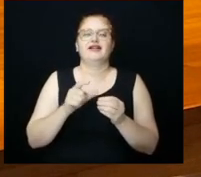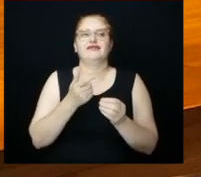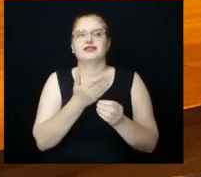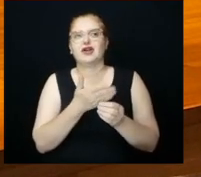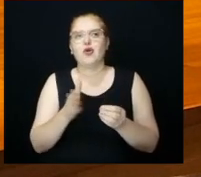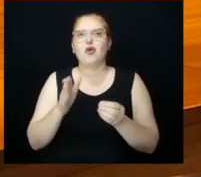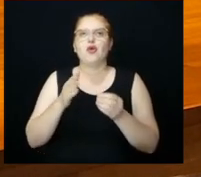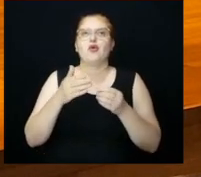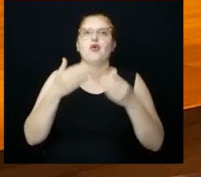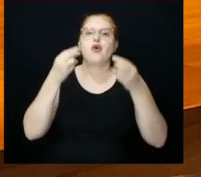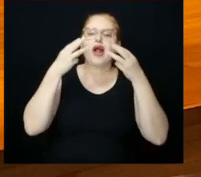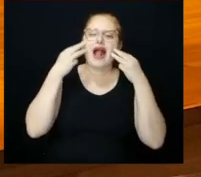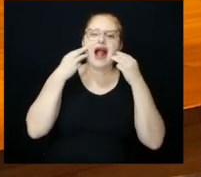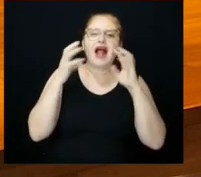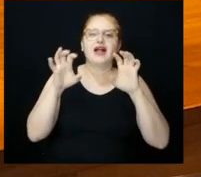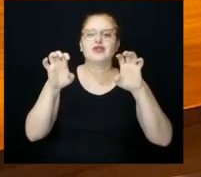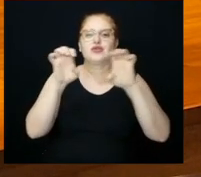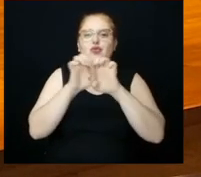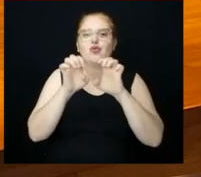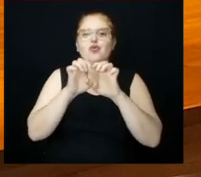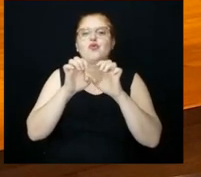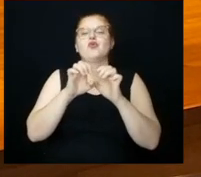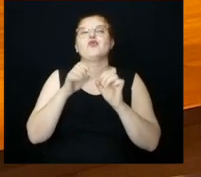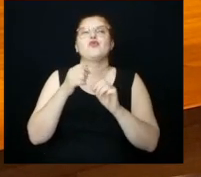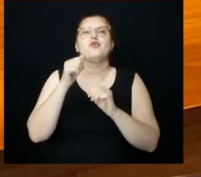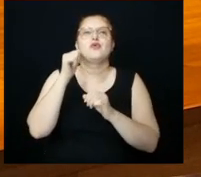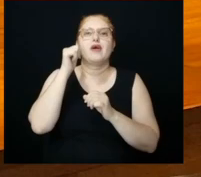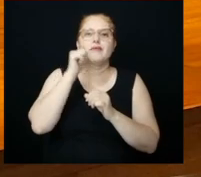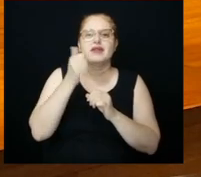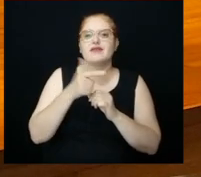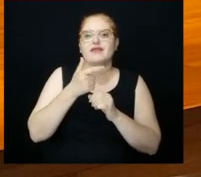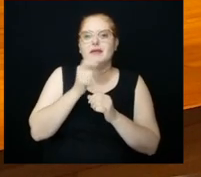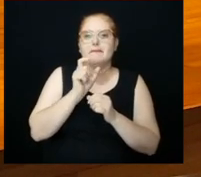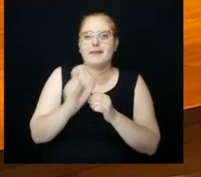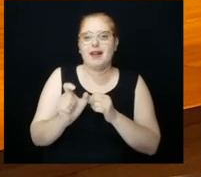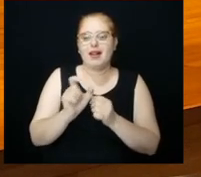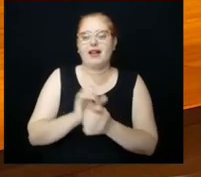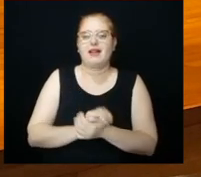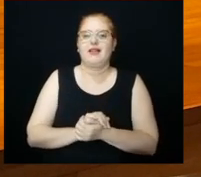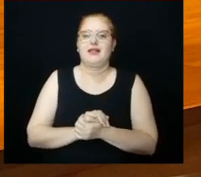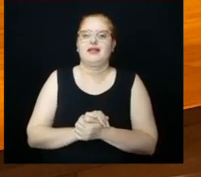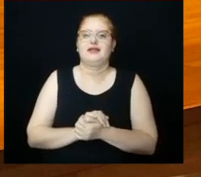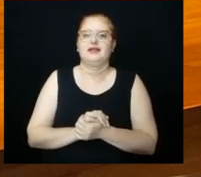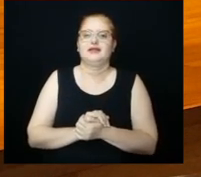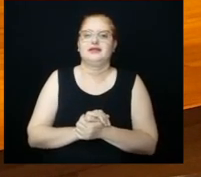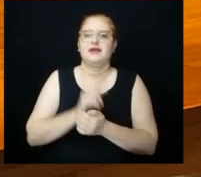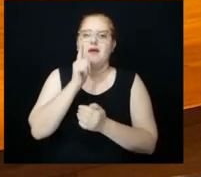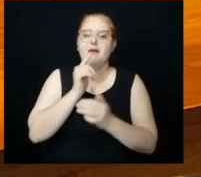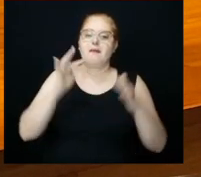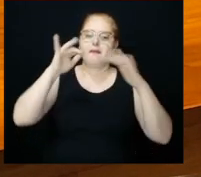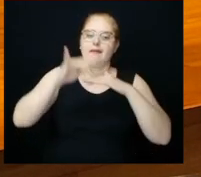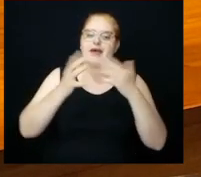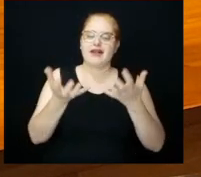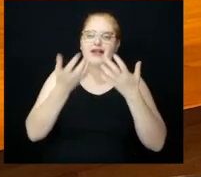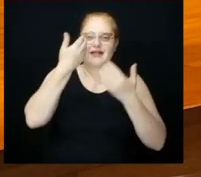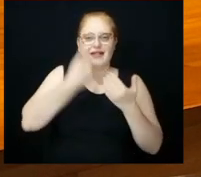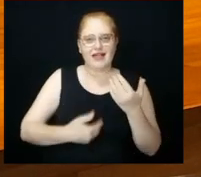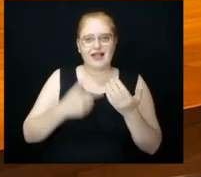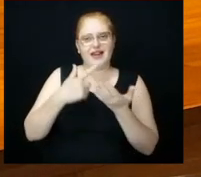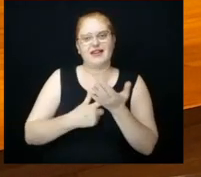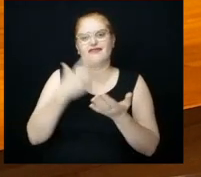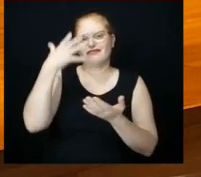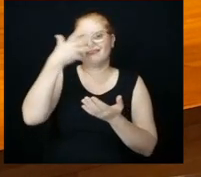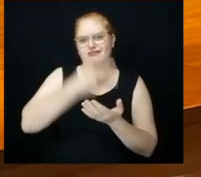o Gato e o Escuro, Pátio das Sombras, né, A Menina Sem Palavras. O Mar Me Quer é um livro muito